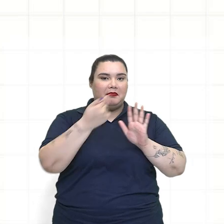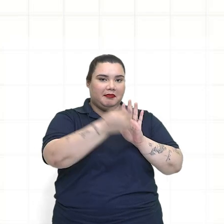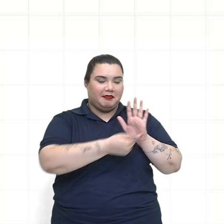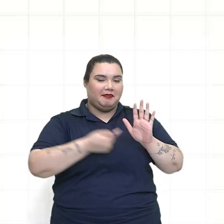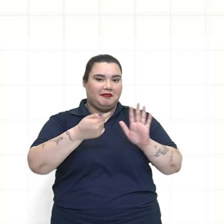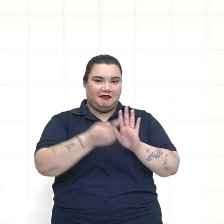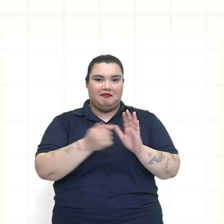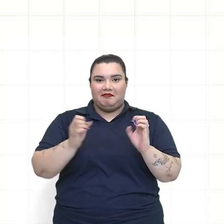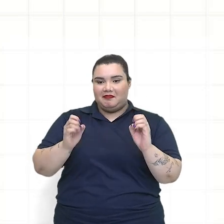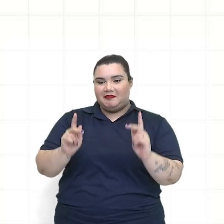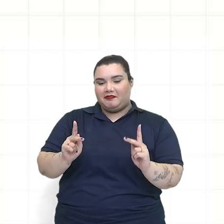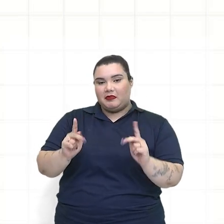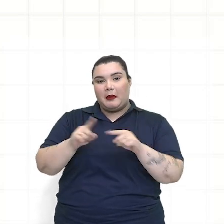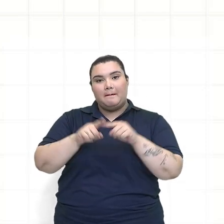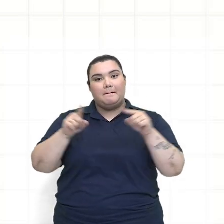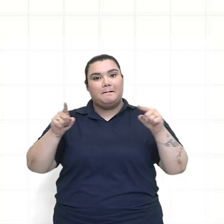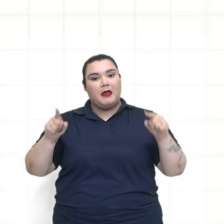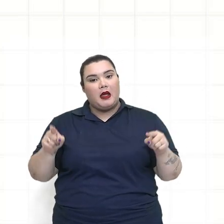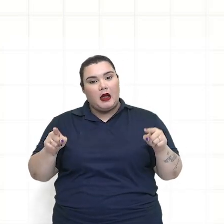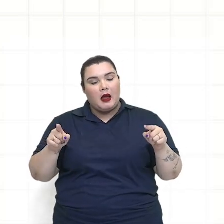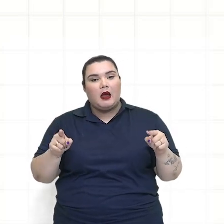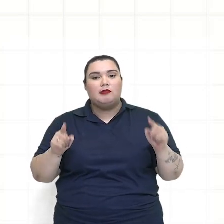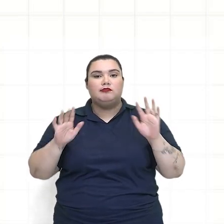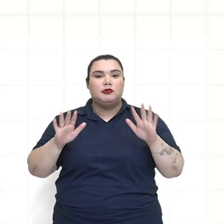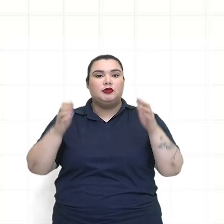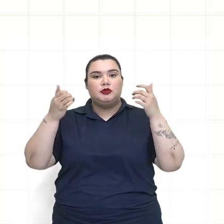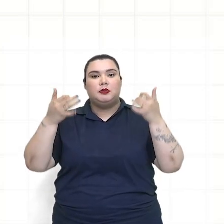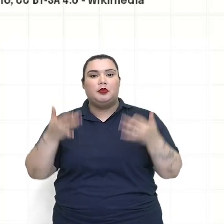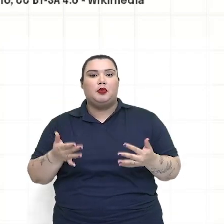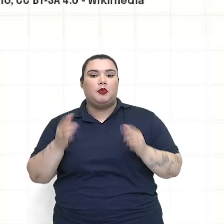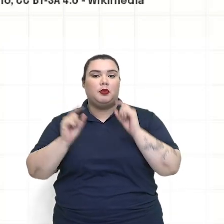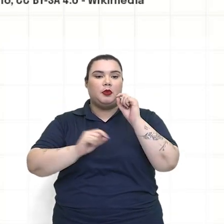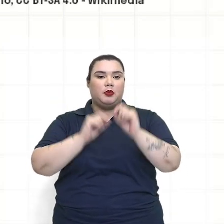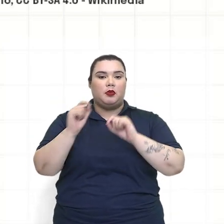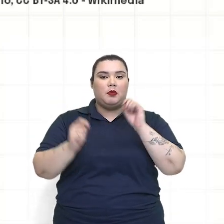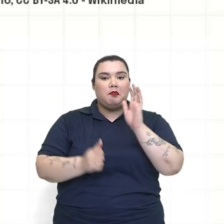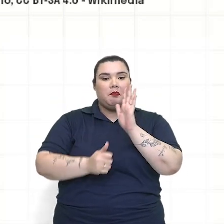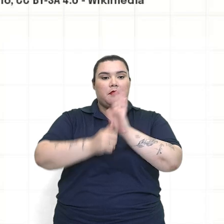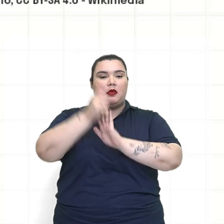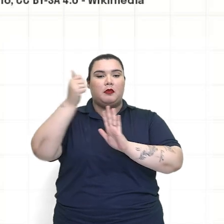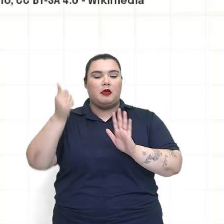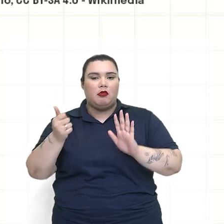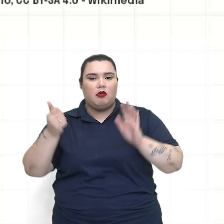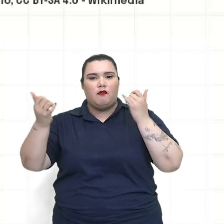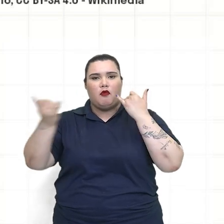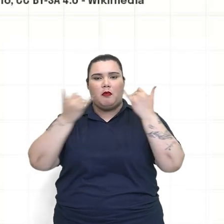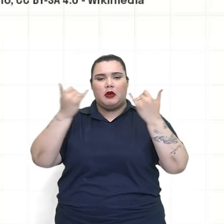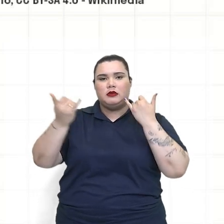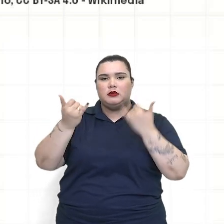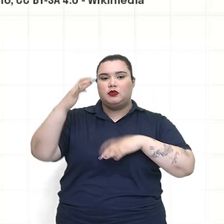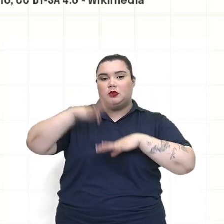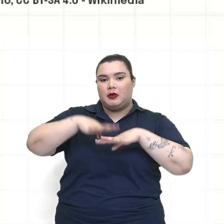Muito bem. Mas, porém, né, os primeiros registros matemáticos,